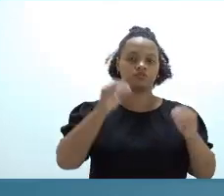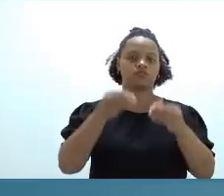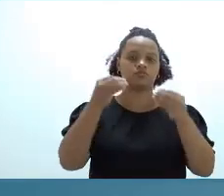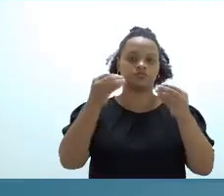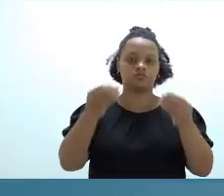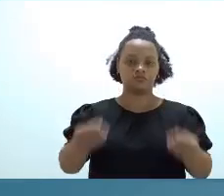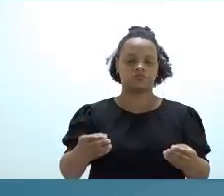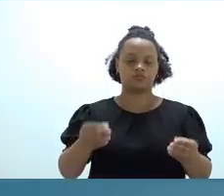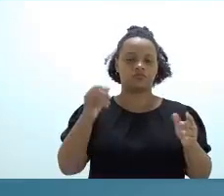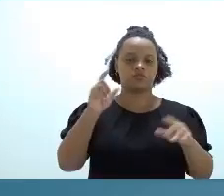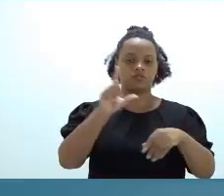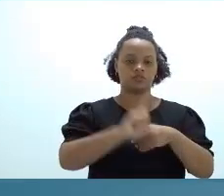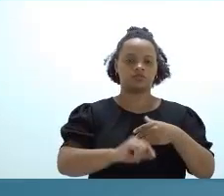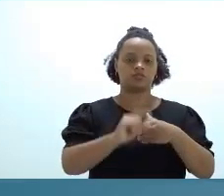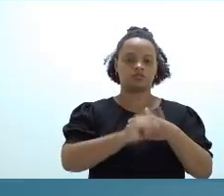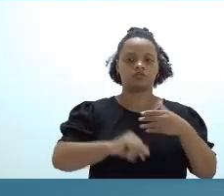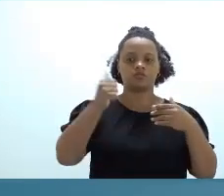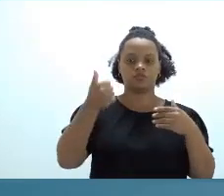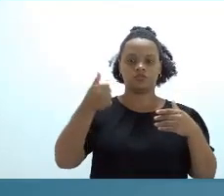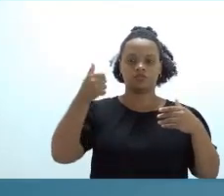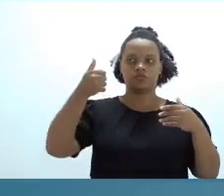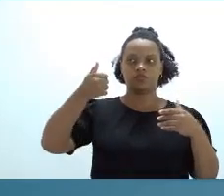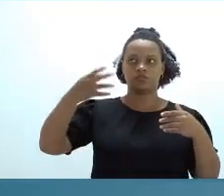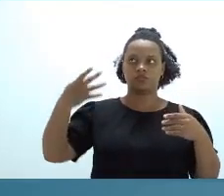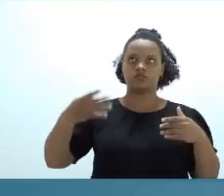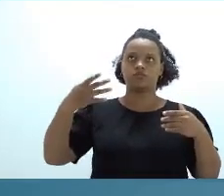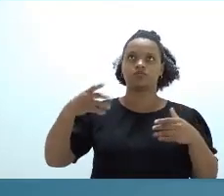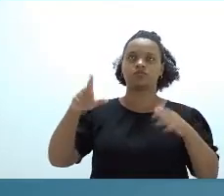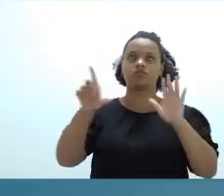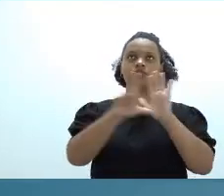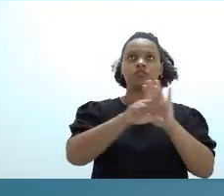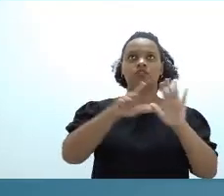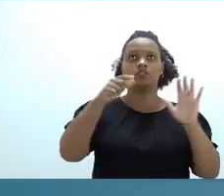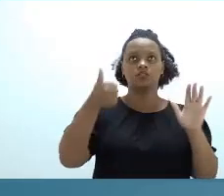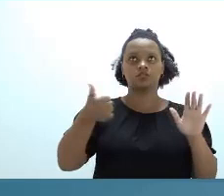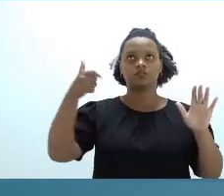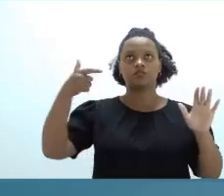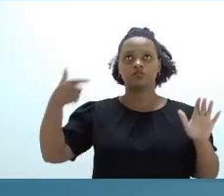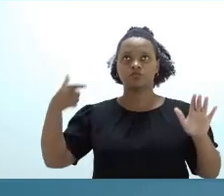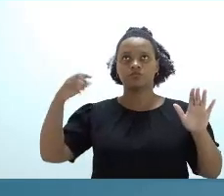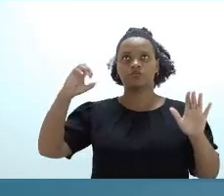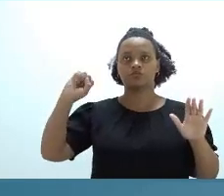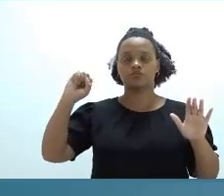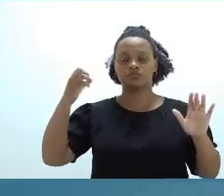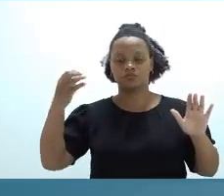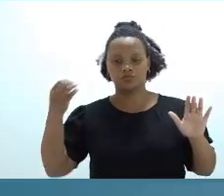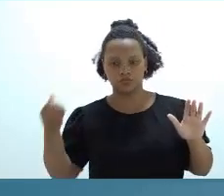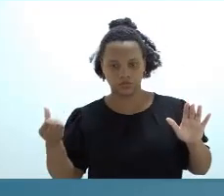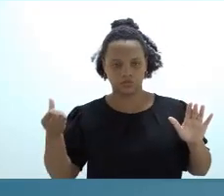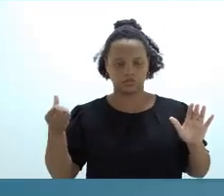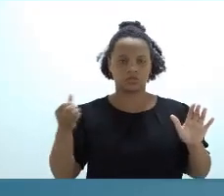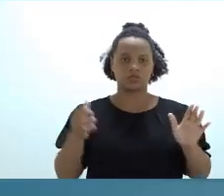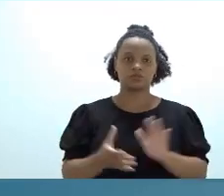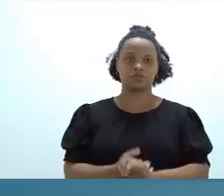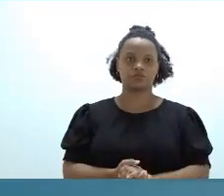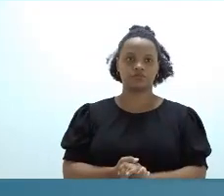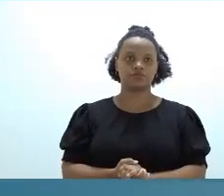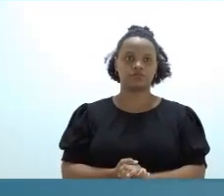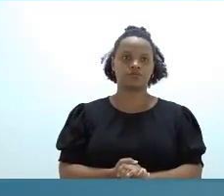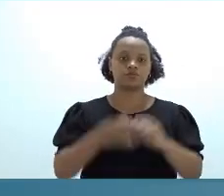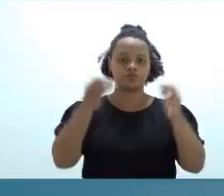9297/96 e resoluções normativas da ANEEL, de normas privadas, como é o caso dos dispositivos do